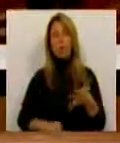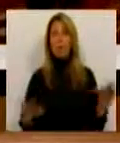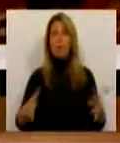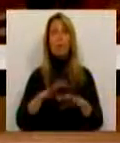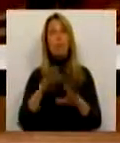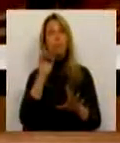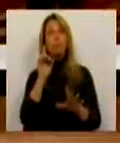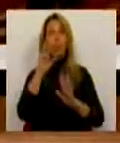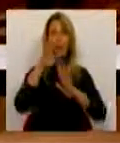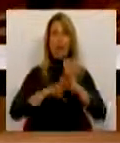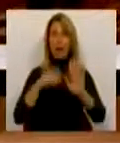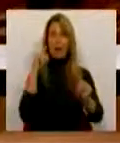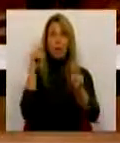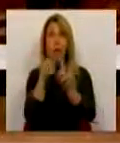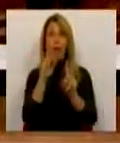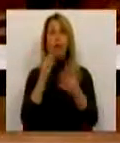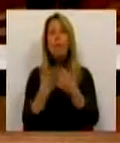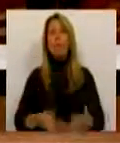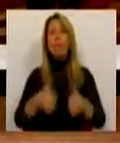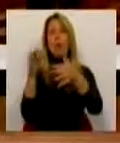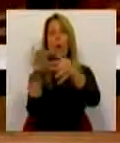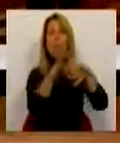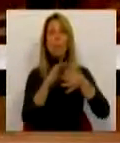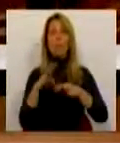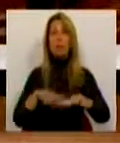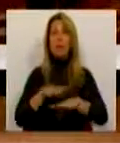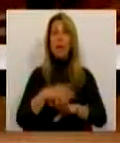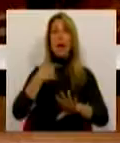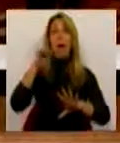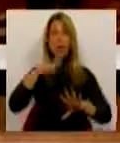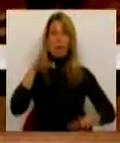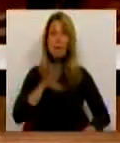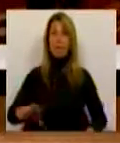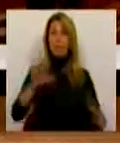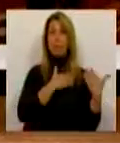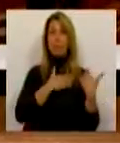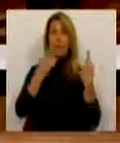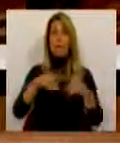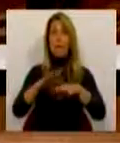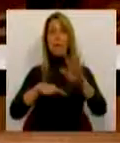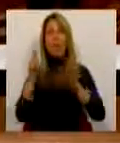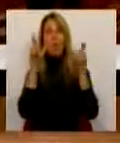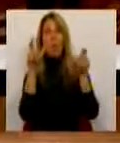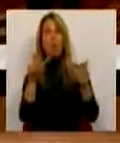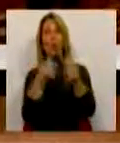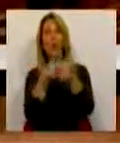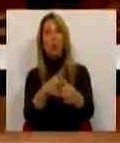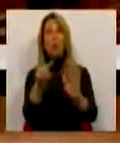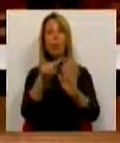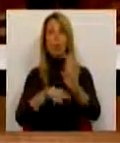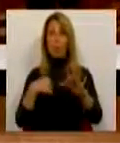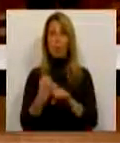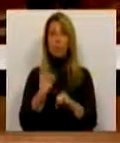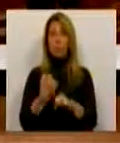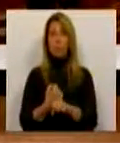de regras destinadas a melhorar a cooperação administrativa entre as autoridades nacionais responsáveis pelo controle do cumprimento das normas laborais. Daí